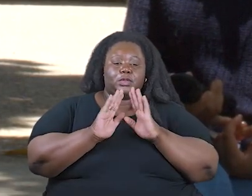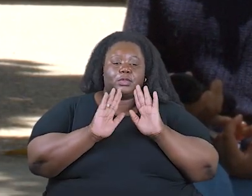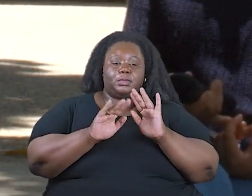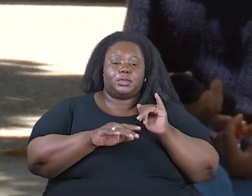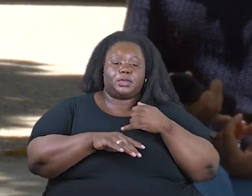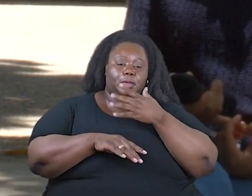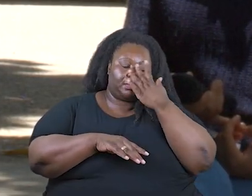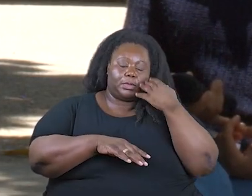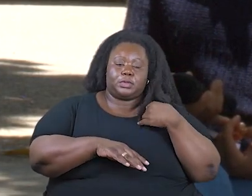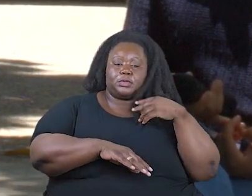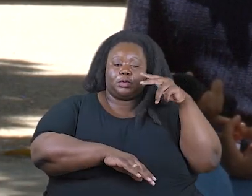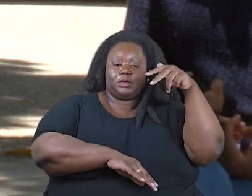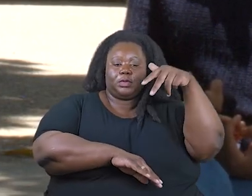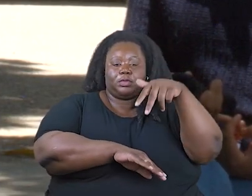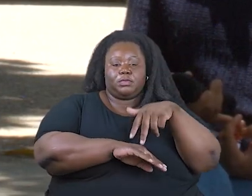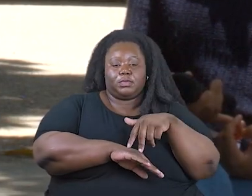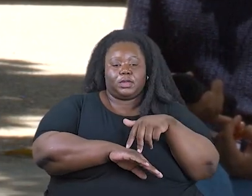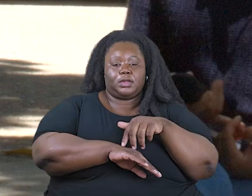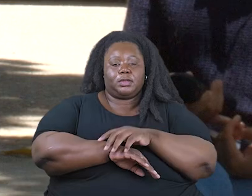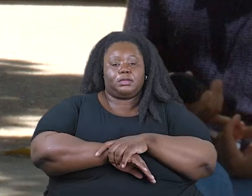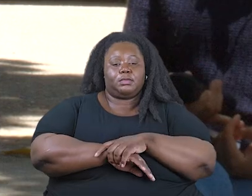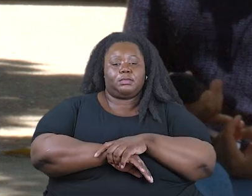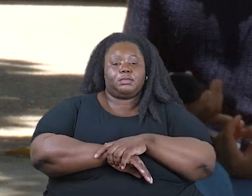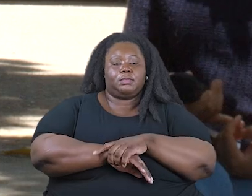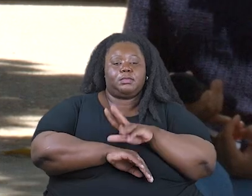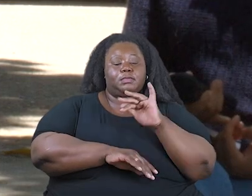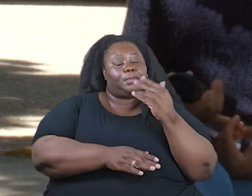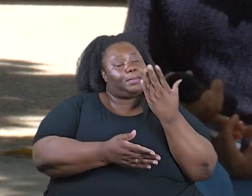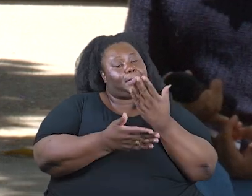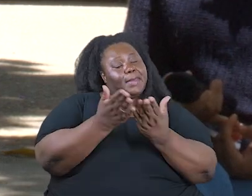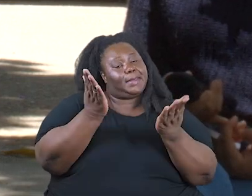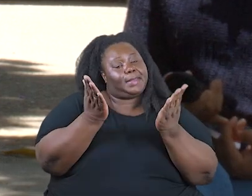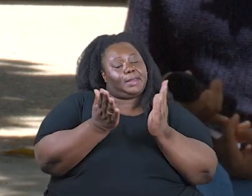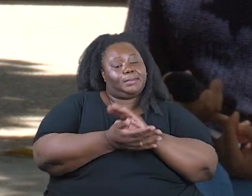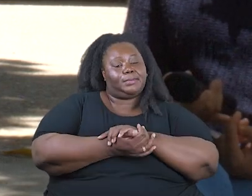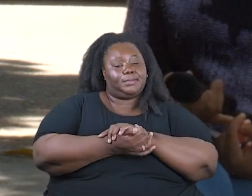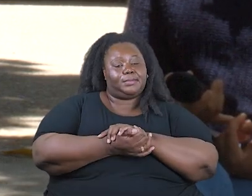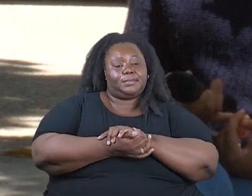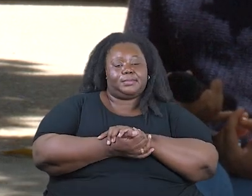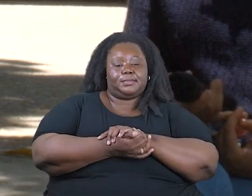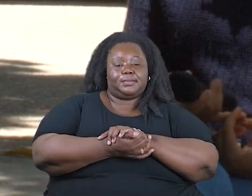casa, mas se a pessoa quiser colocar no jardim, vai desaparecer.